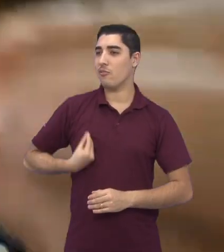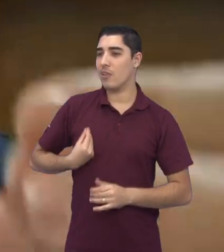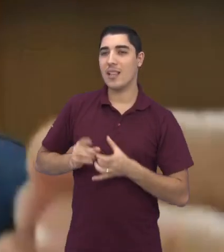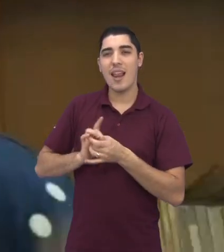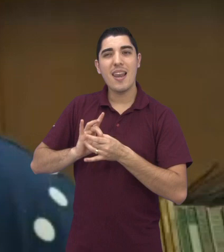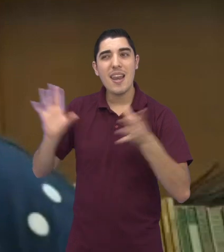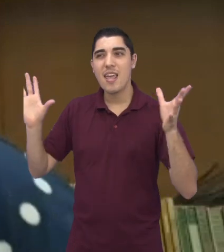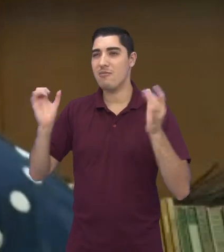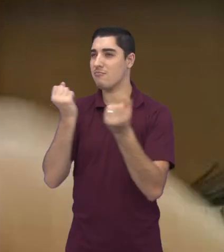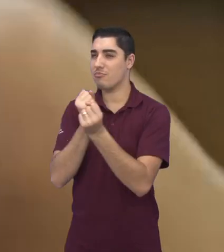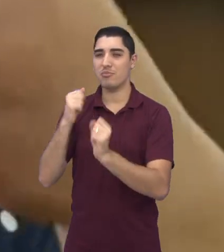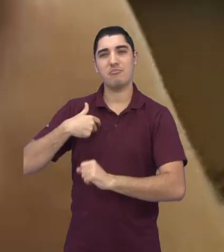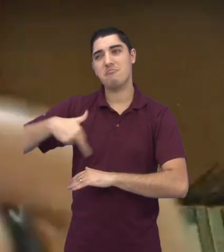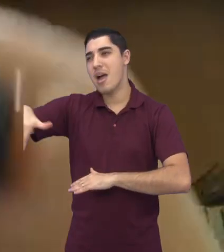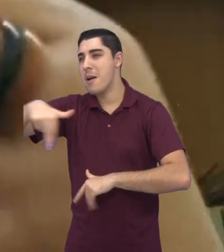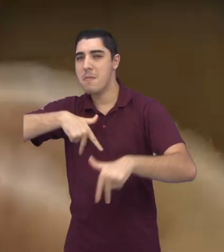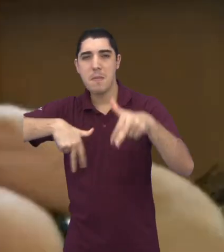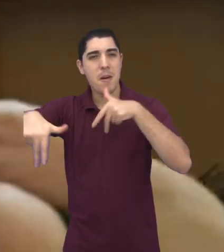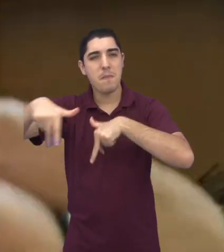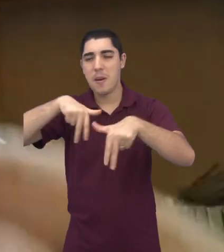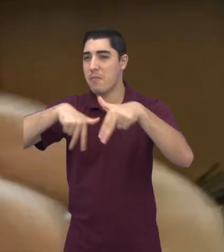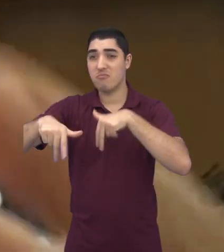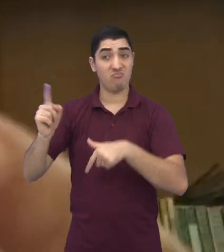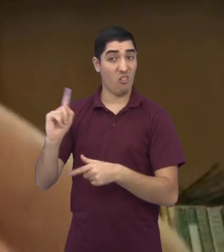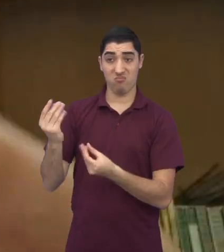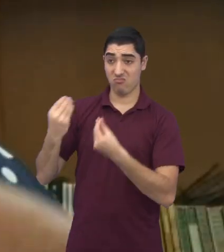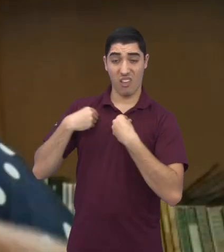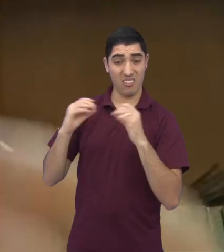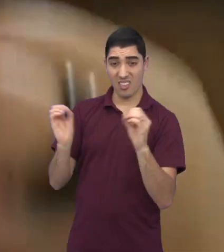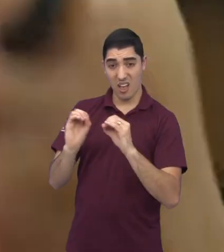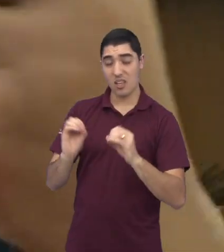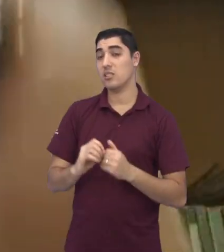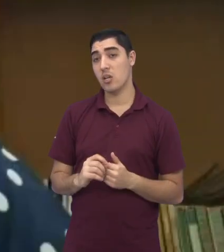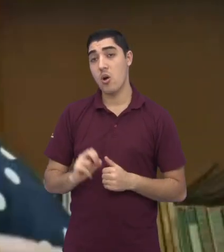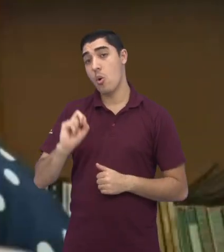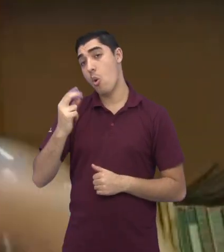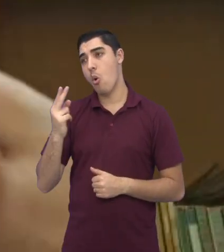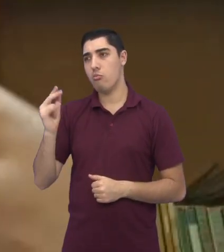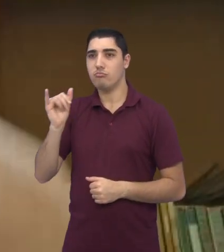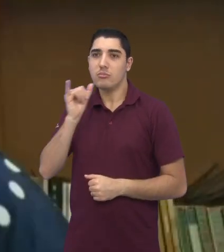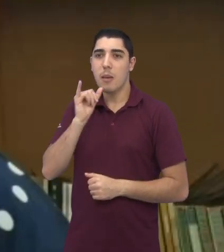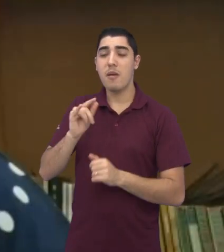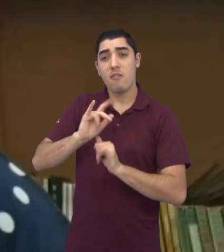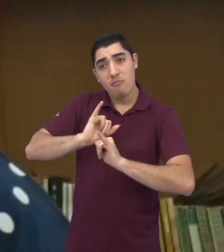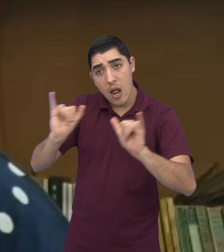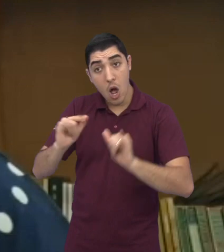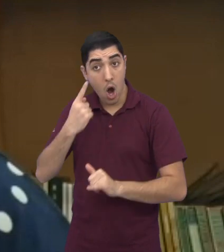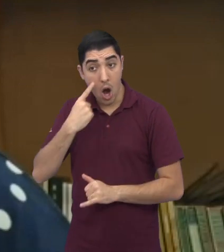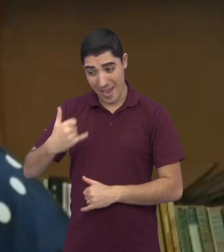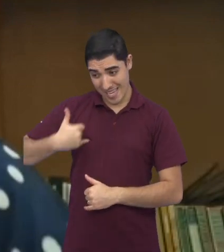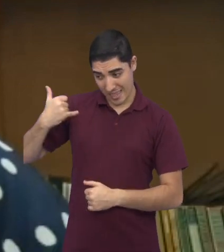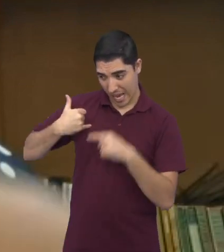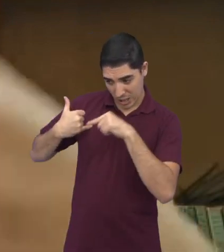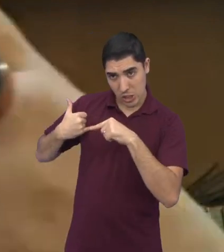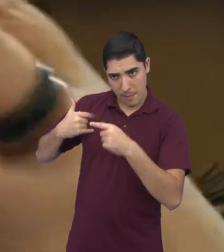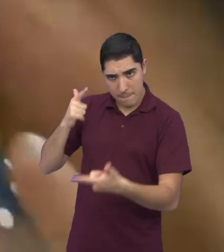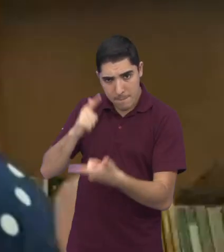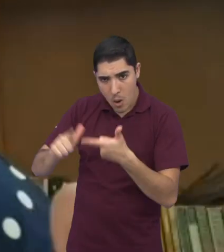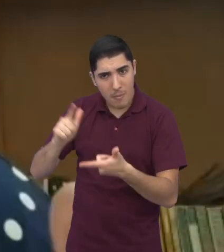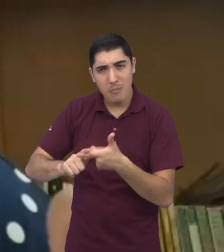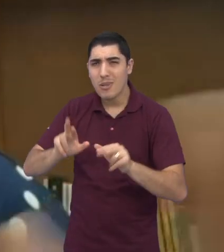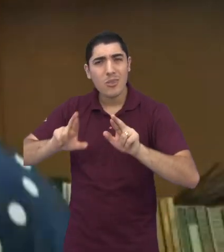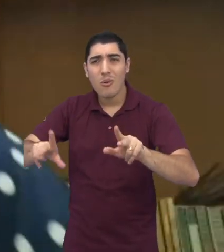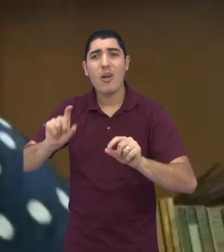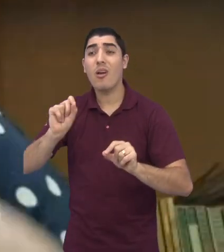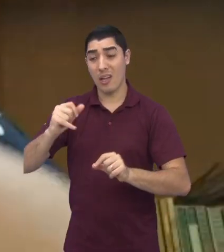Temos que fazer programas que defender a lógica de, olha, a idade não é problema, a idade é apenas a